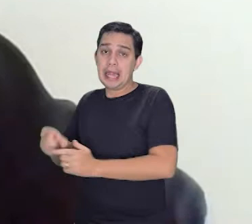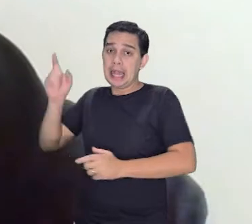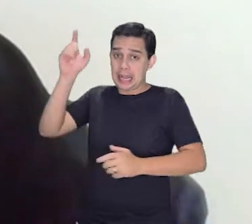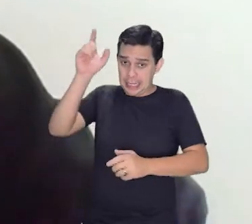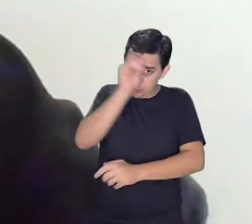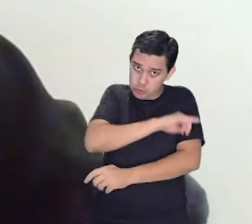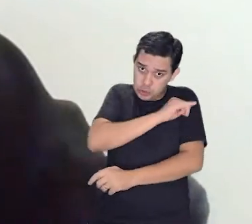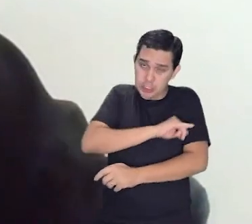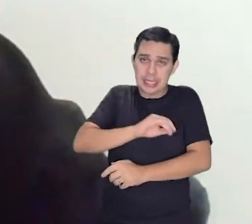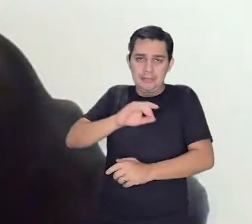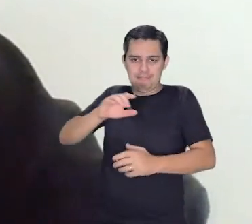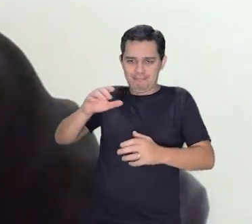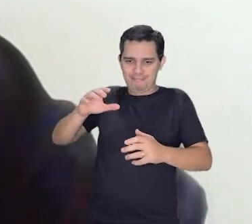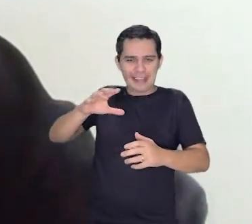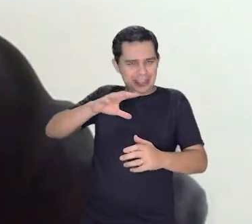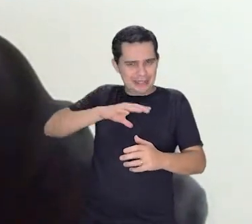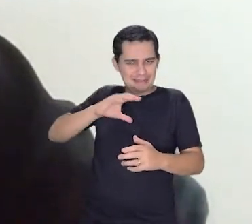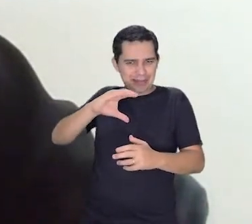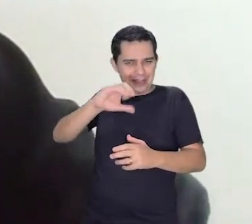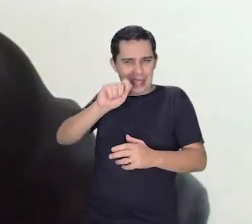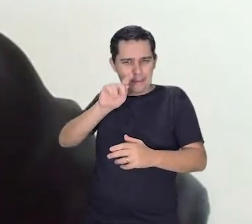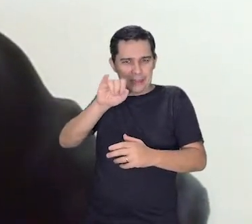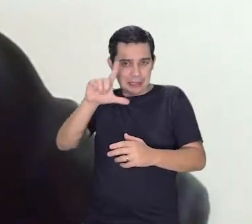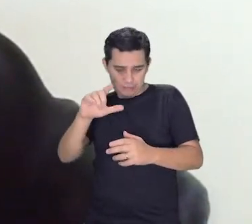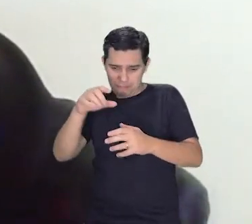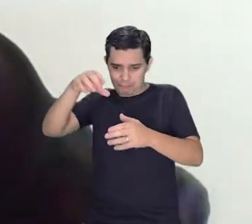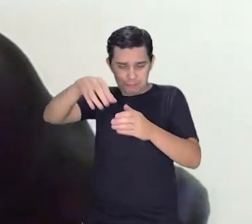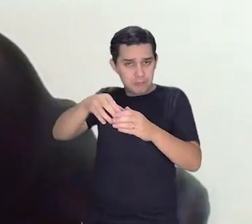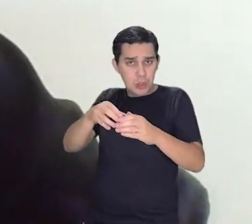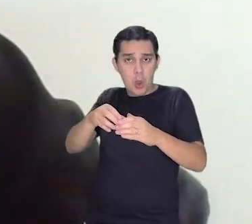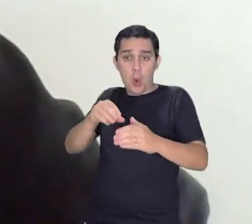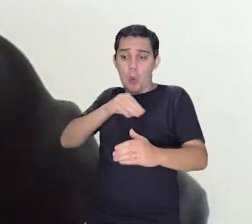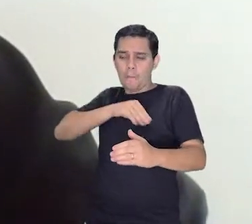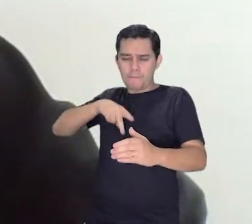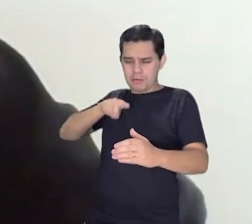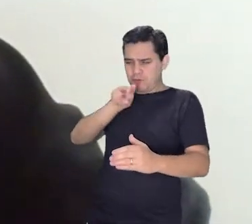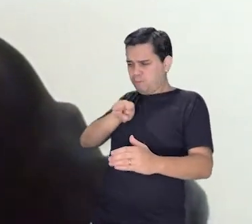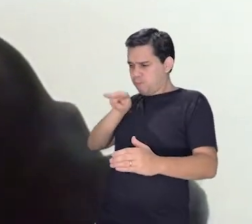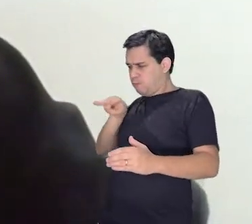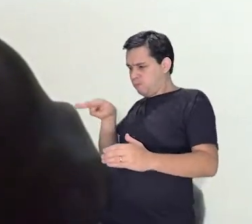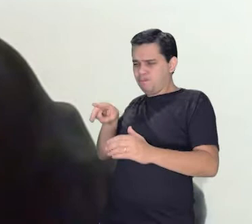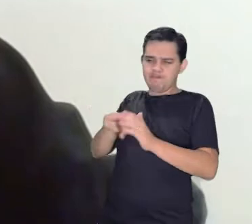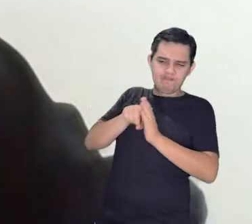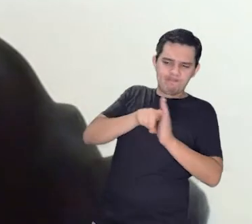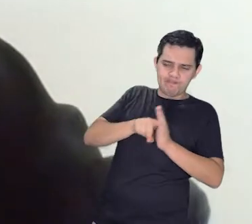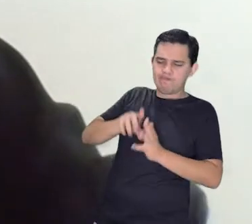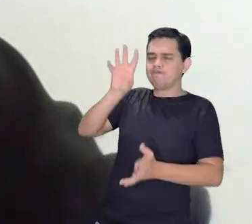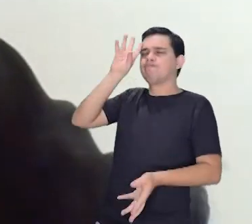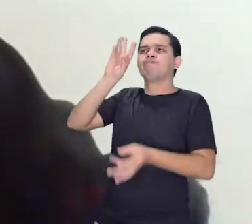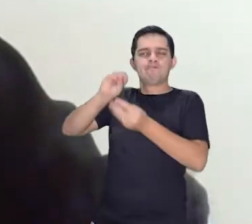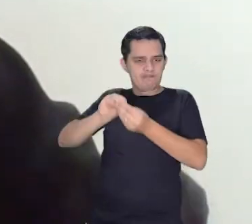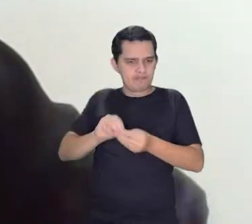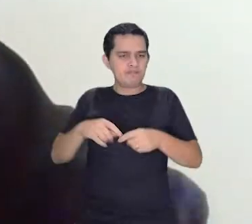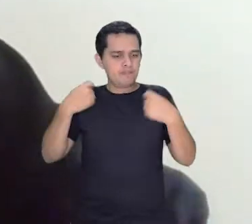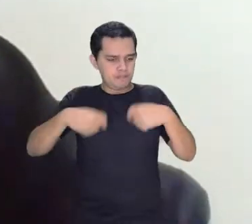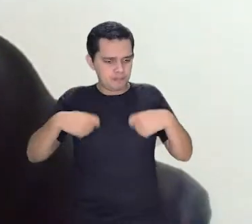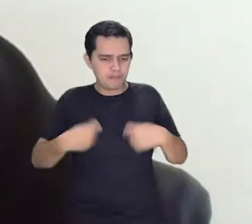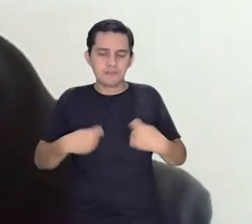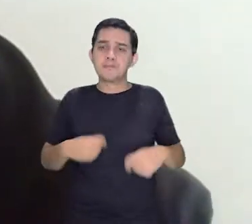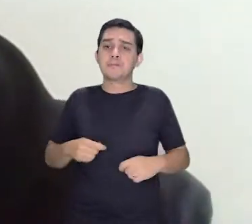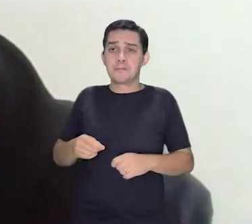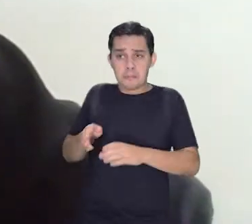Janeiro, o Ministério Público entende que não seria apenas recomendável, mas seria imperioso